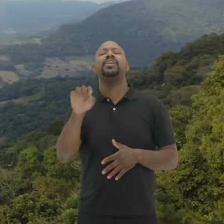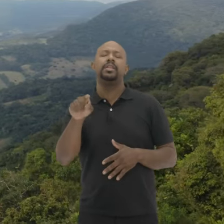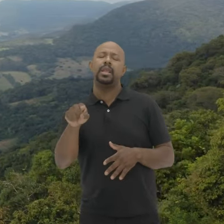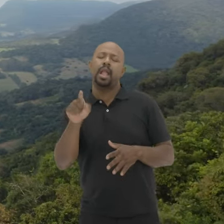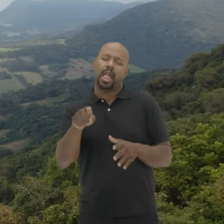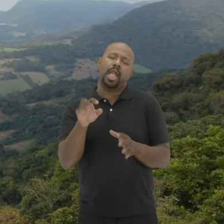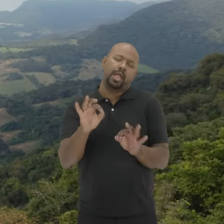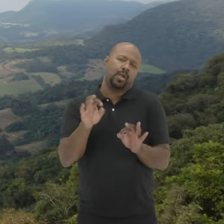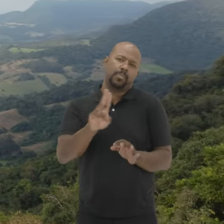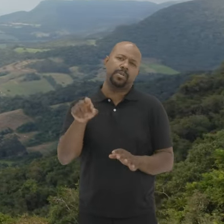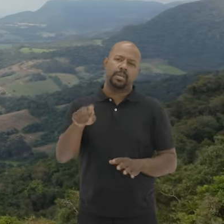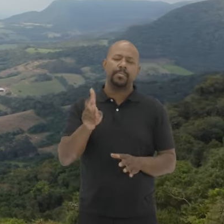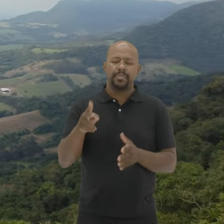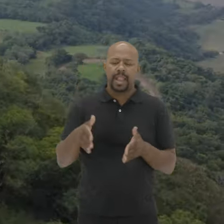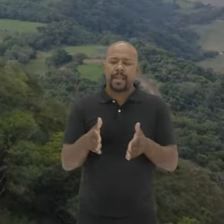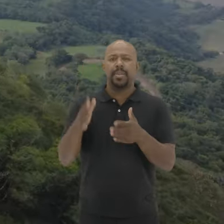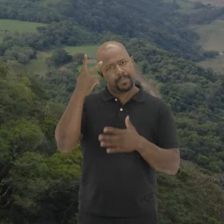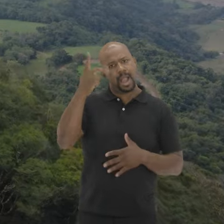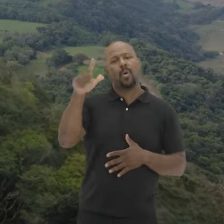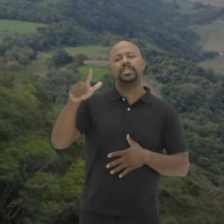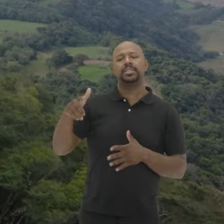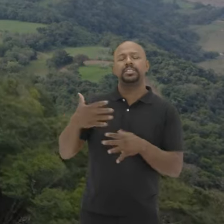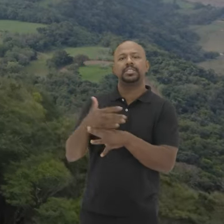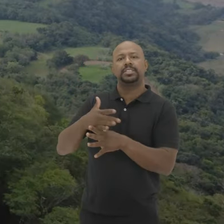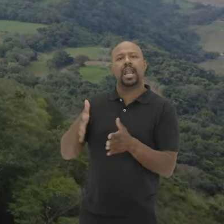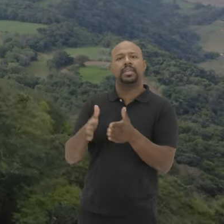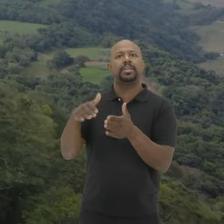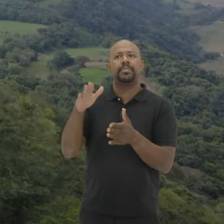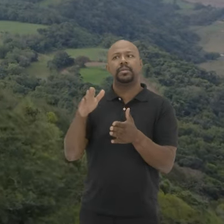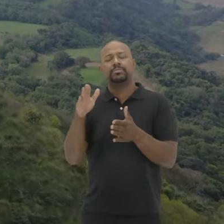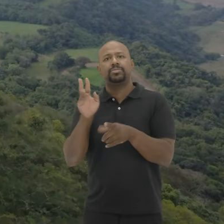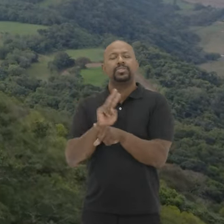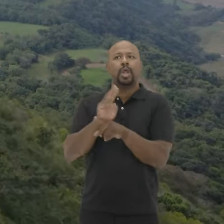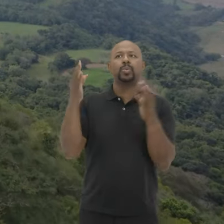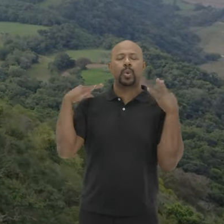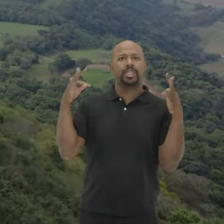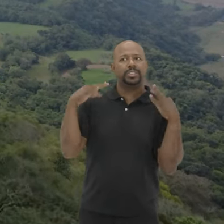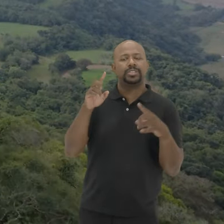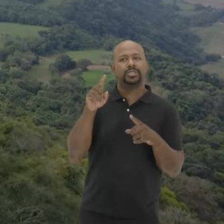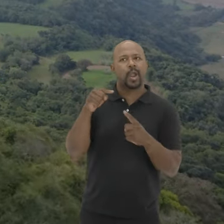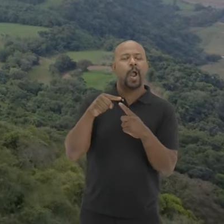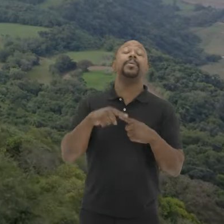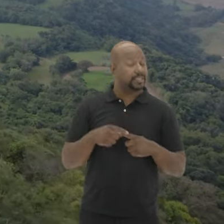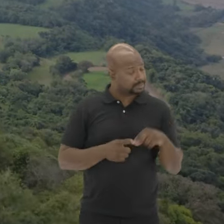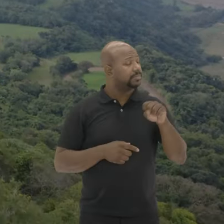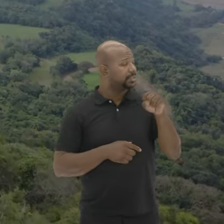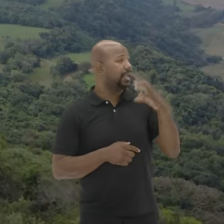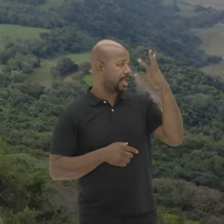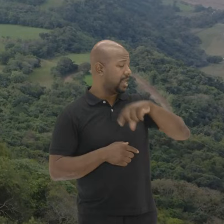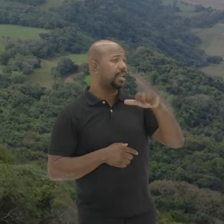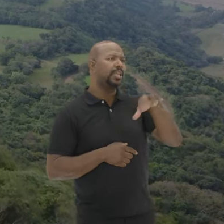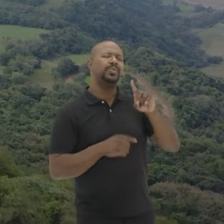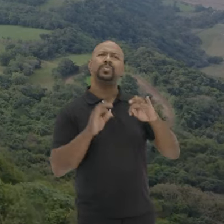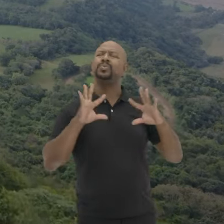Polesine. Polesine, né? O próprio caminho para as outras cidades já é meio turístico, assim, sim, né? De tão lindo, sim, que sim, é. Sim. E tal. É